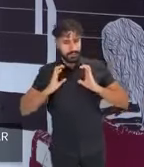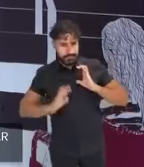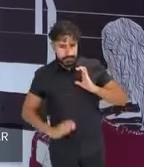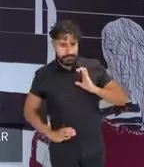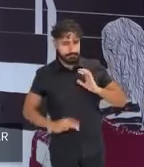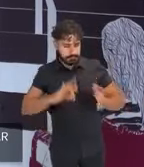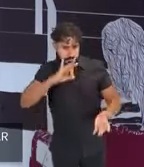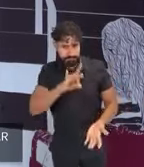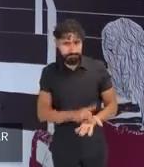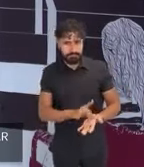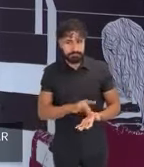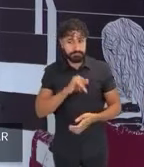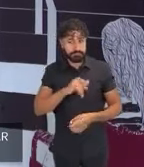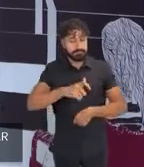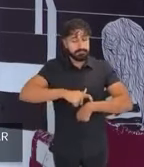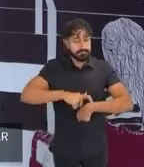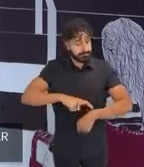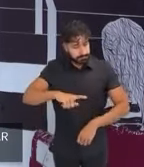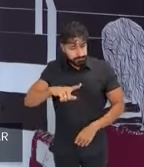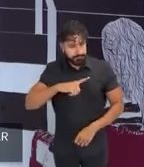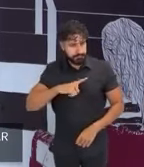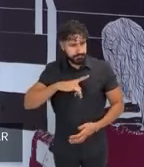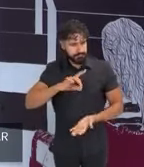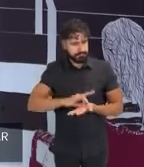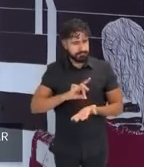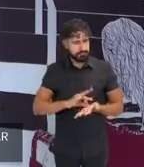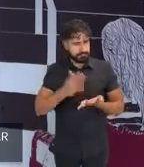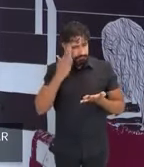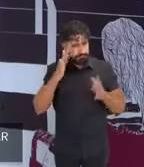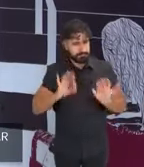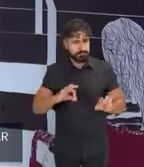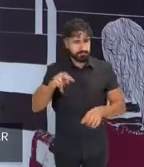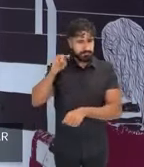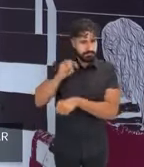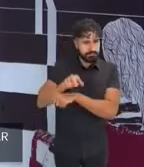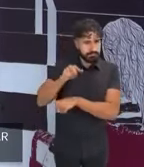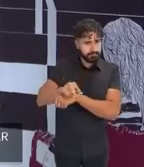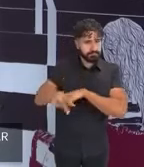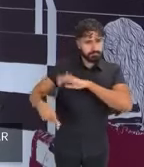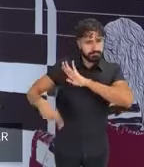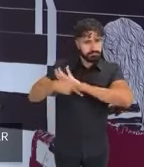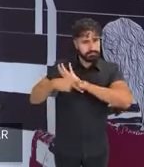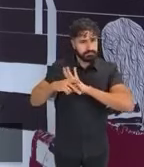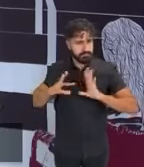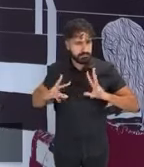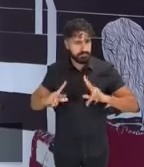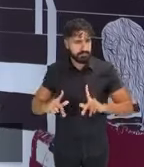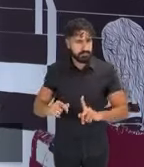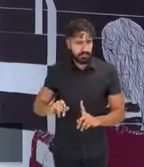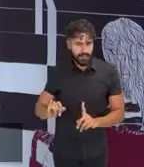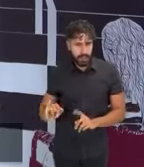cidadã quando tiver, com certeza, protegido desses excessos, dessas